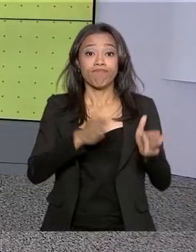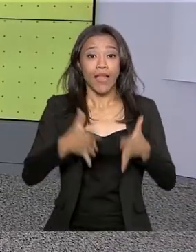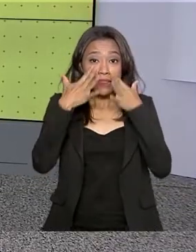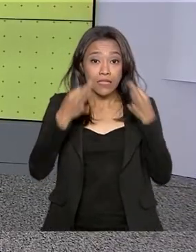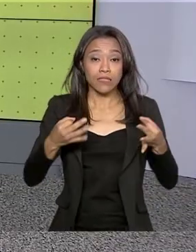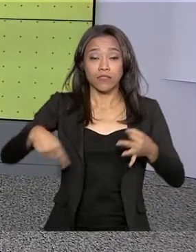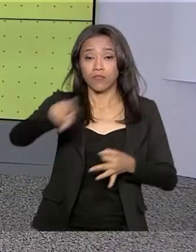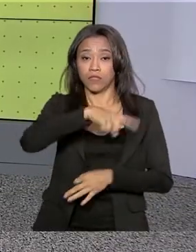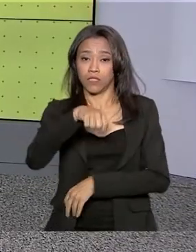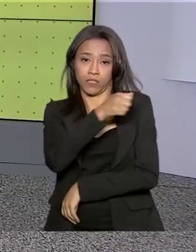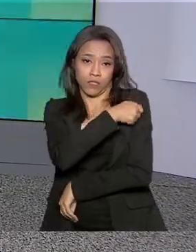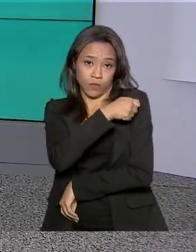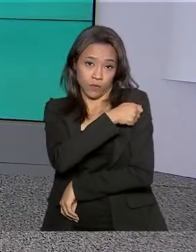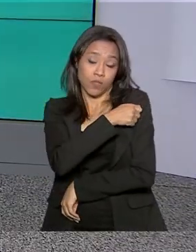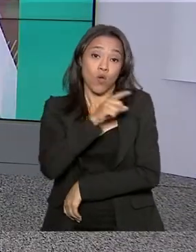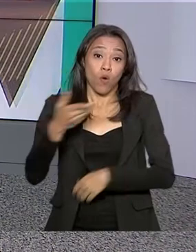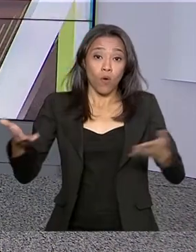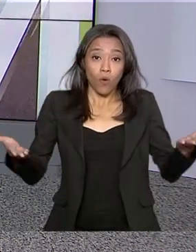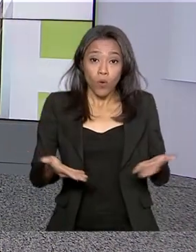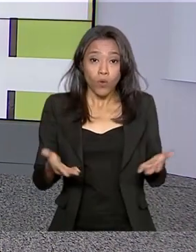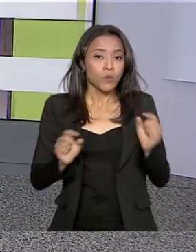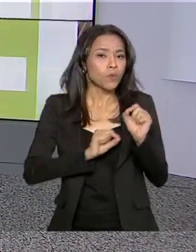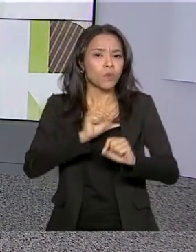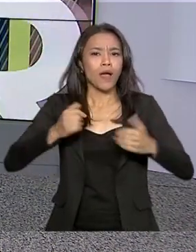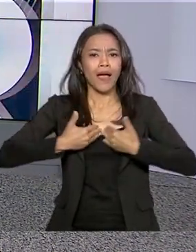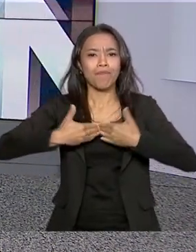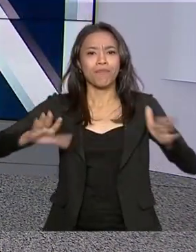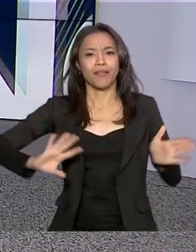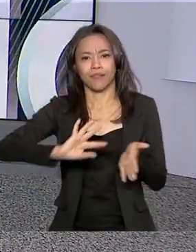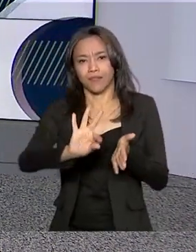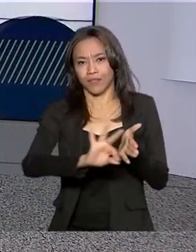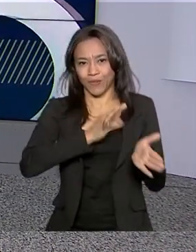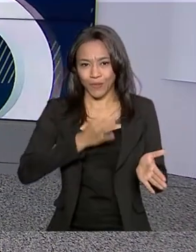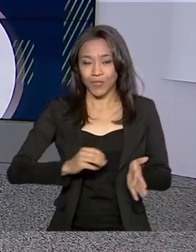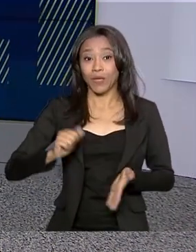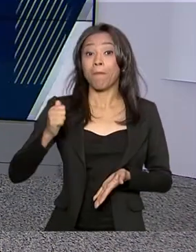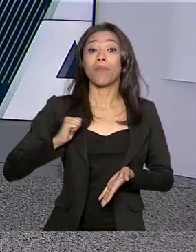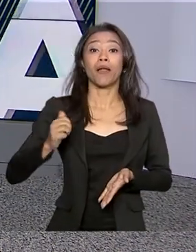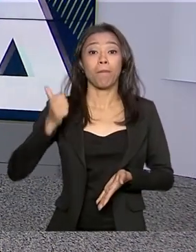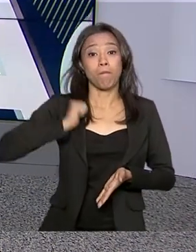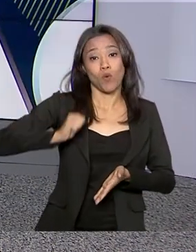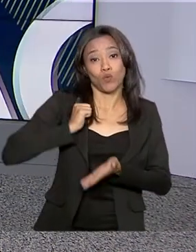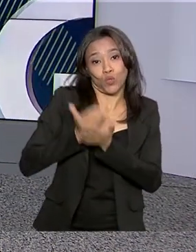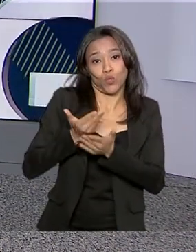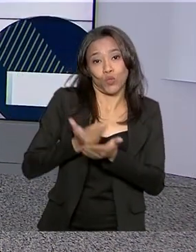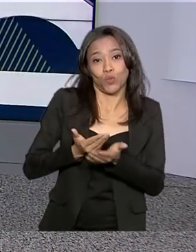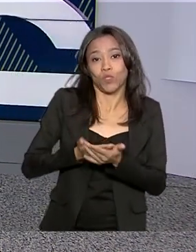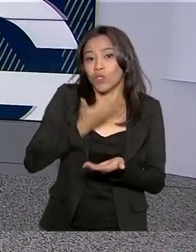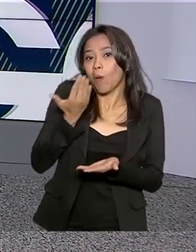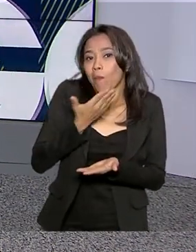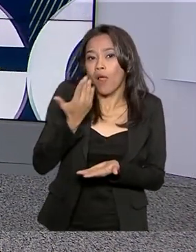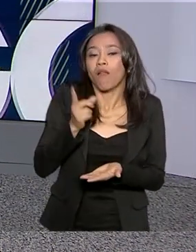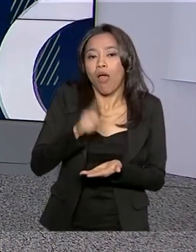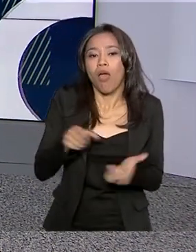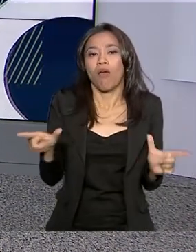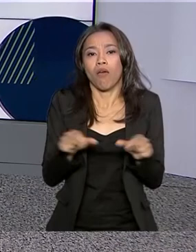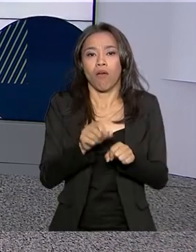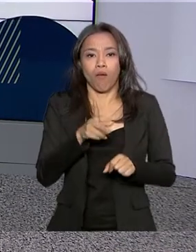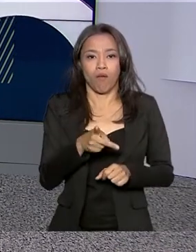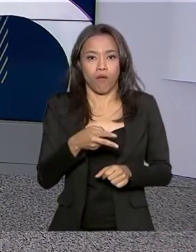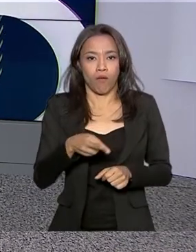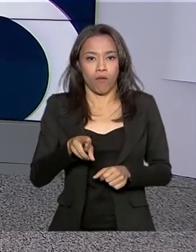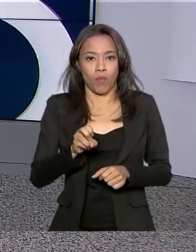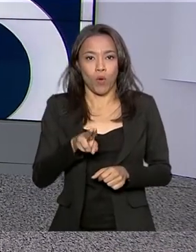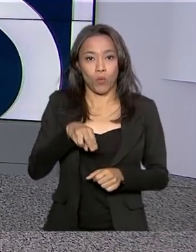estudantes! A partir de hoje, estão abertas as inscrições para bolsas remanescentes do ProUni, o programa Universidade para Todos.